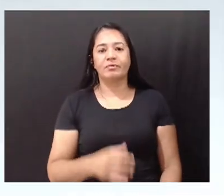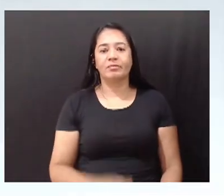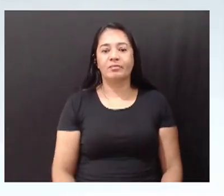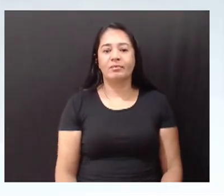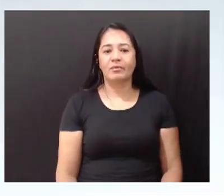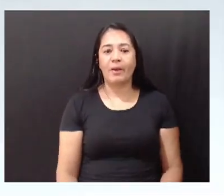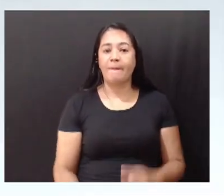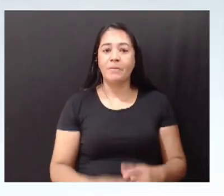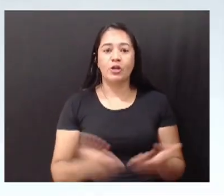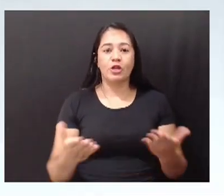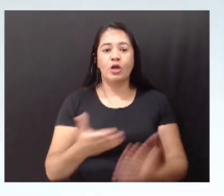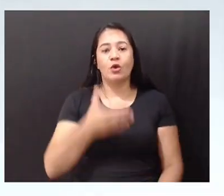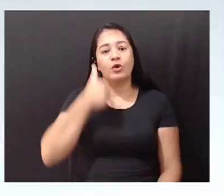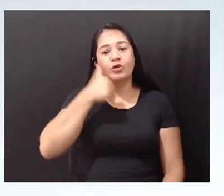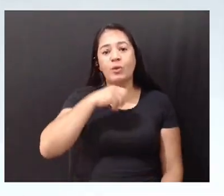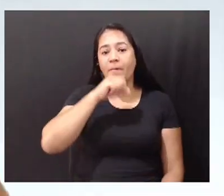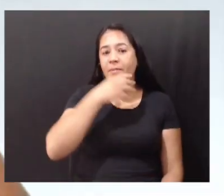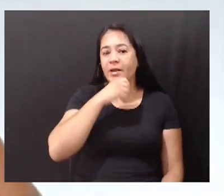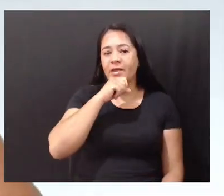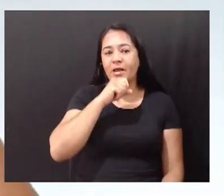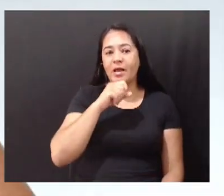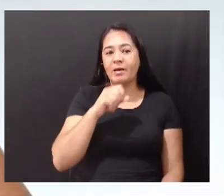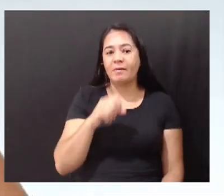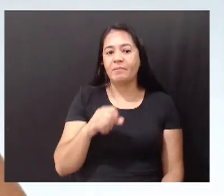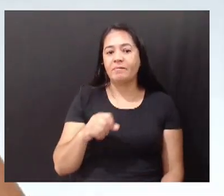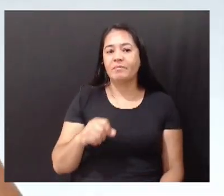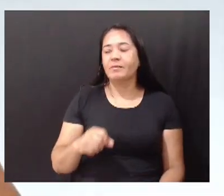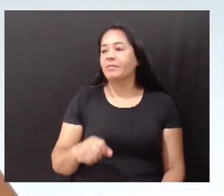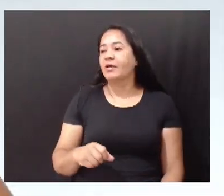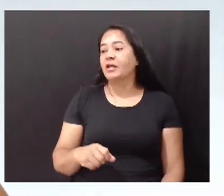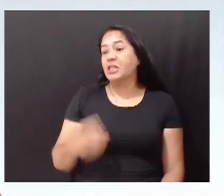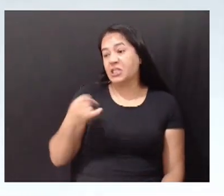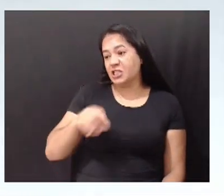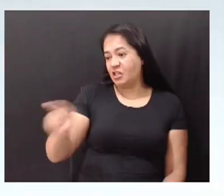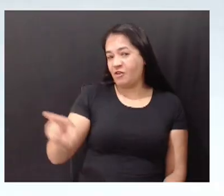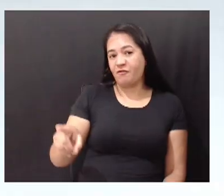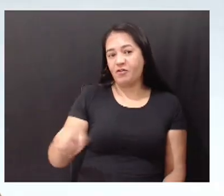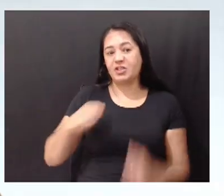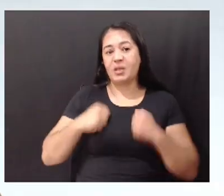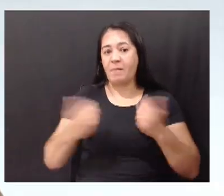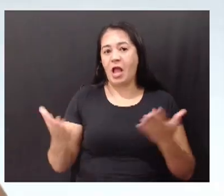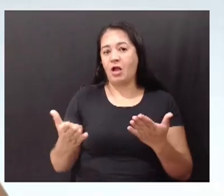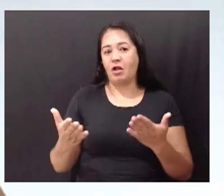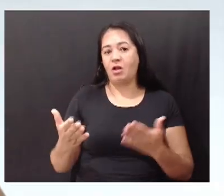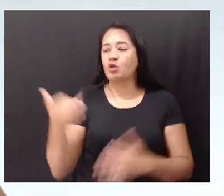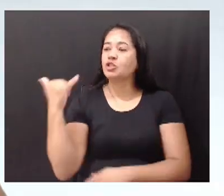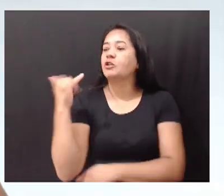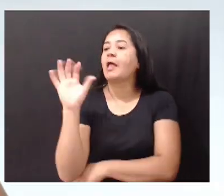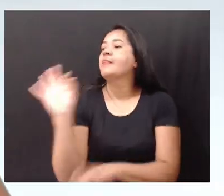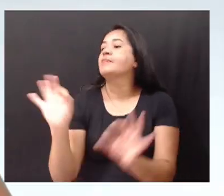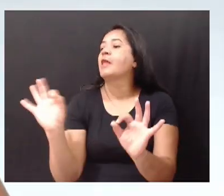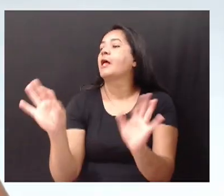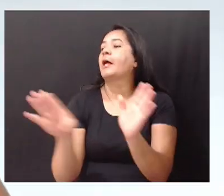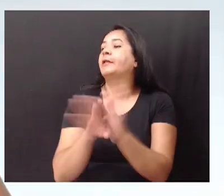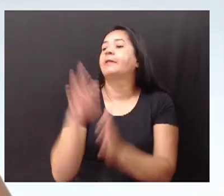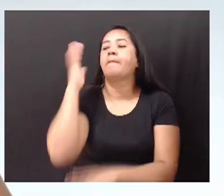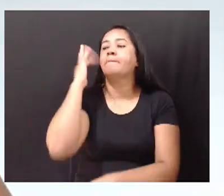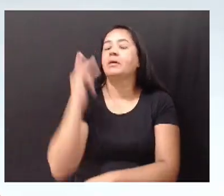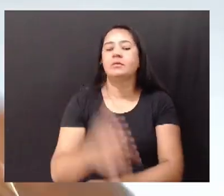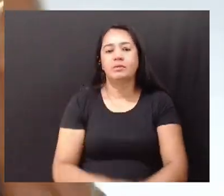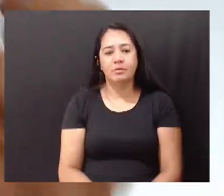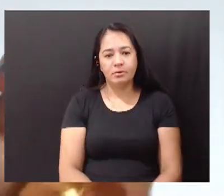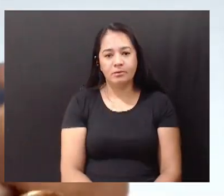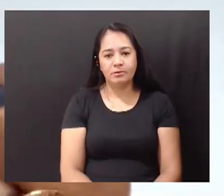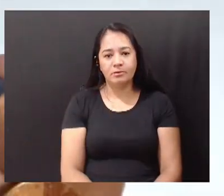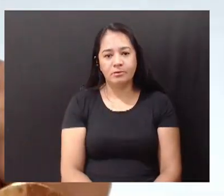muita chantagem, eles não conseguem impor regras, então, se você não tomar banho agora, você vai ficar sem seu celular até amanhã. Começa a ameaçar.